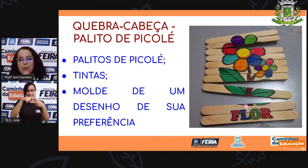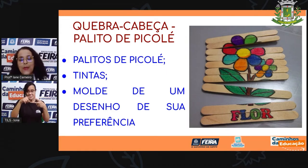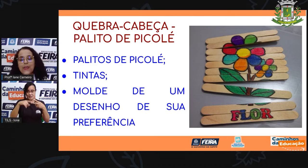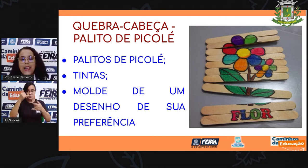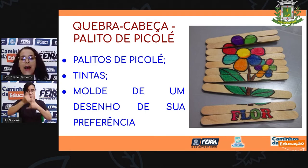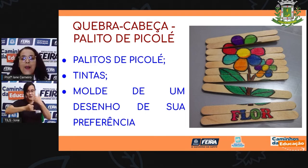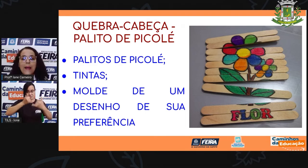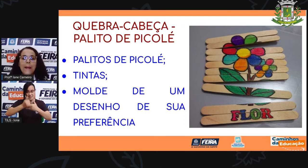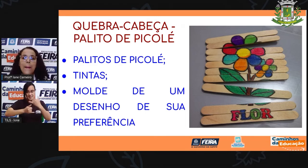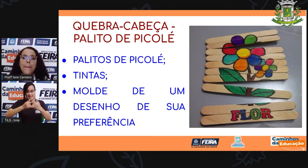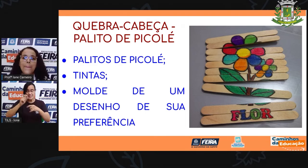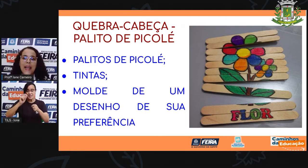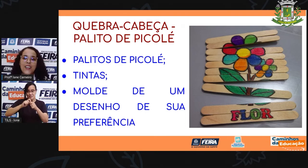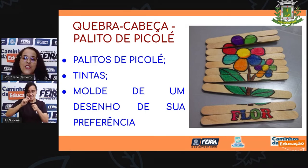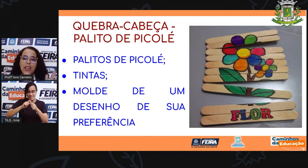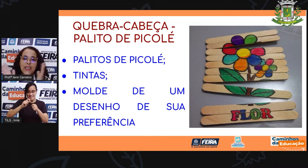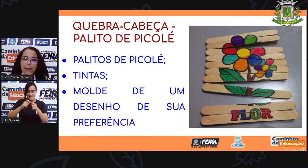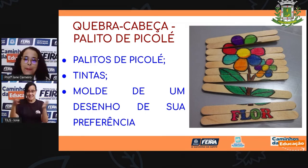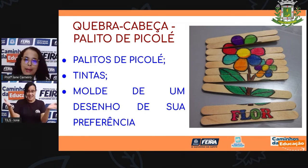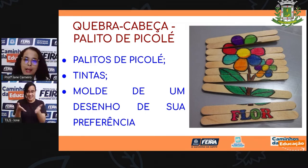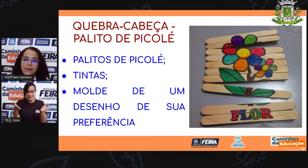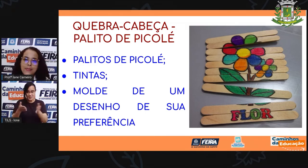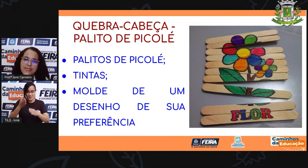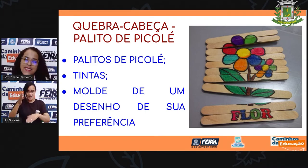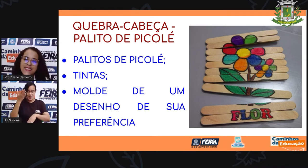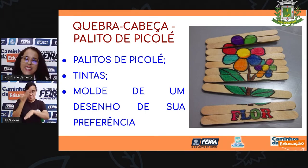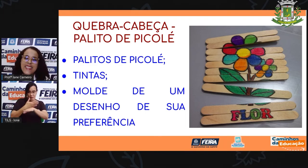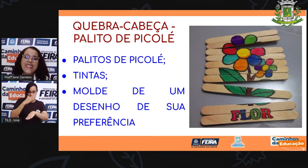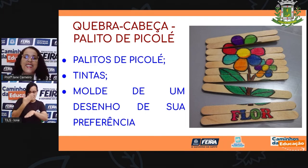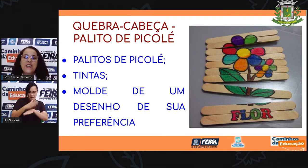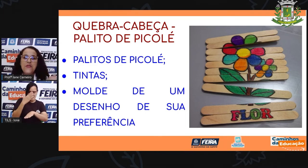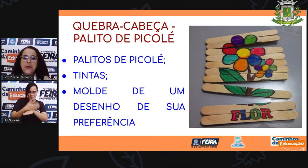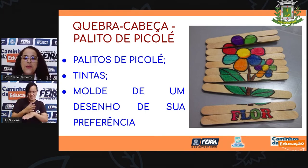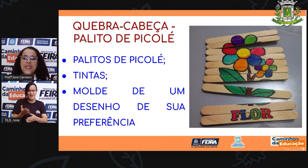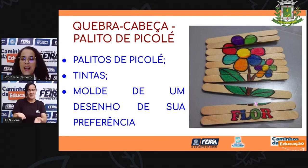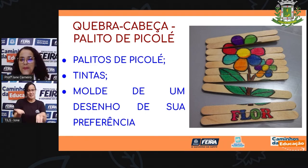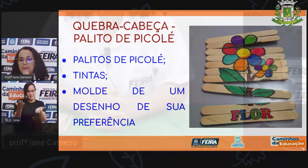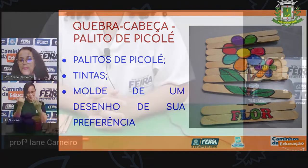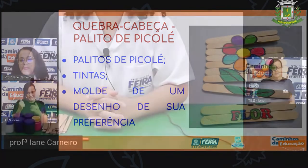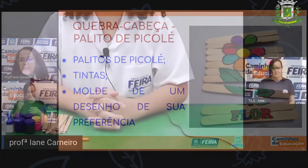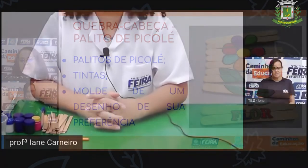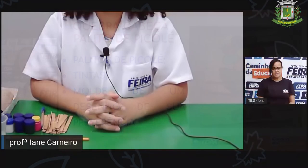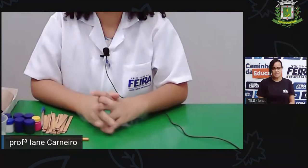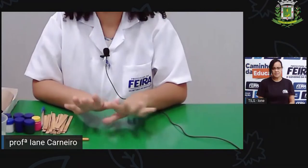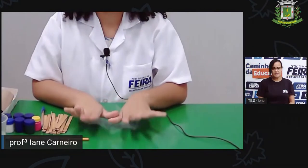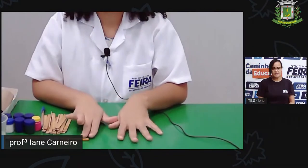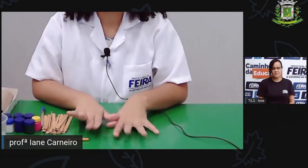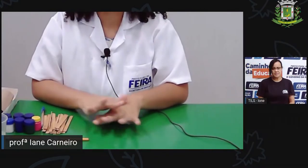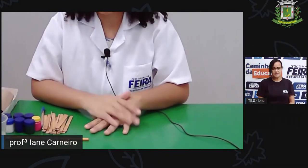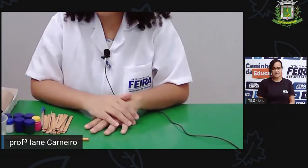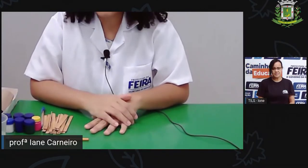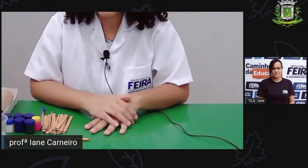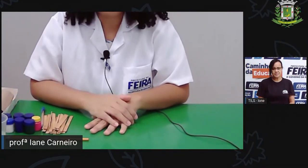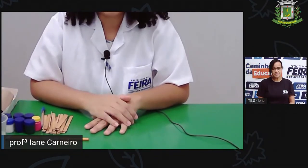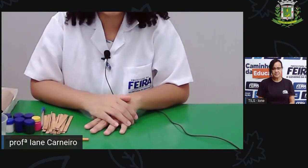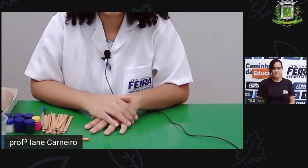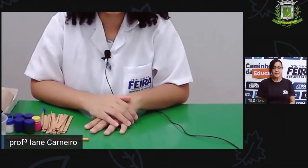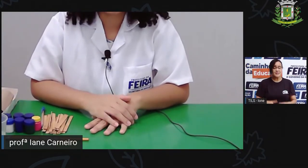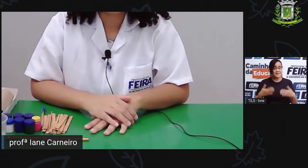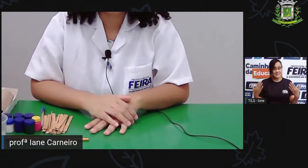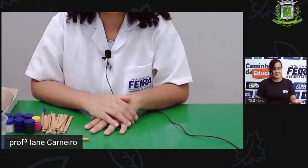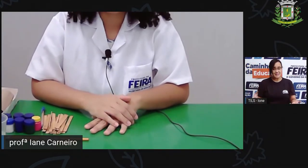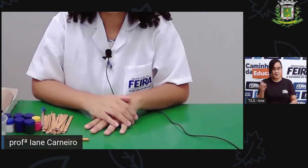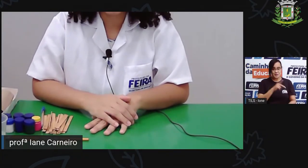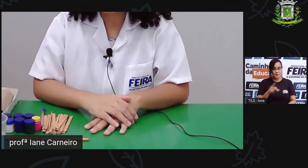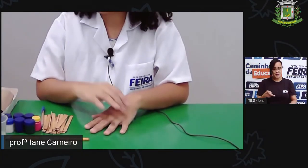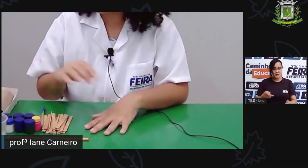agora. Vamos para nossa aula prática. Quem está preparado? Então, vamos lá. Pronto, a prova já chegou aqui na mesa do